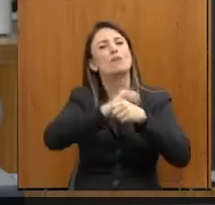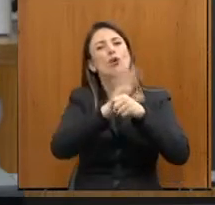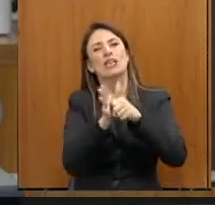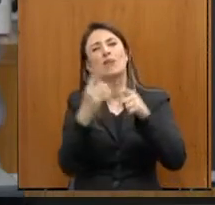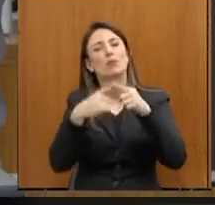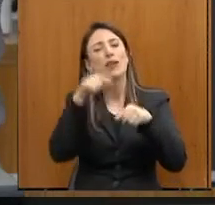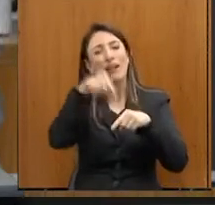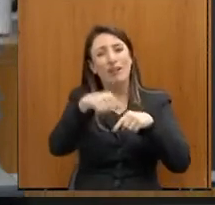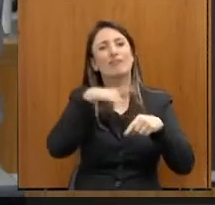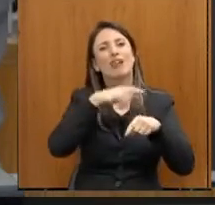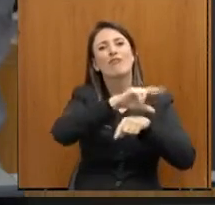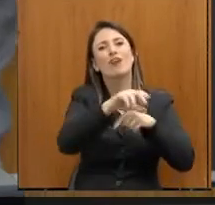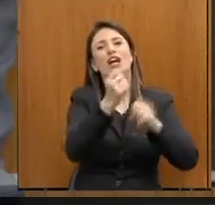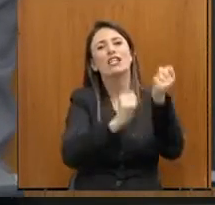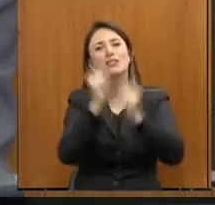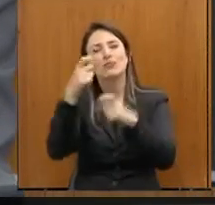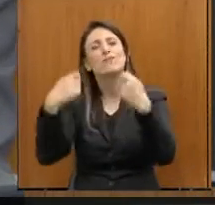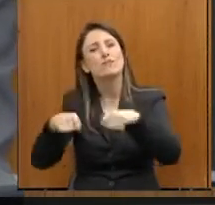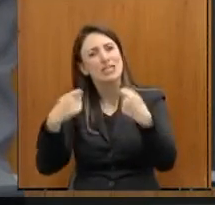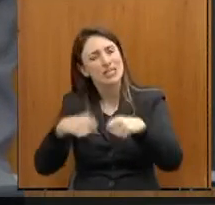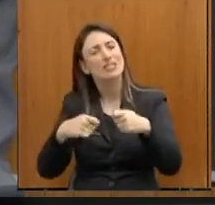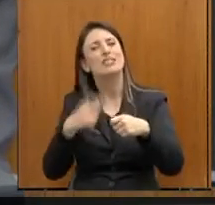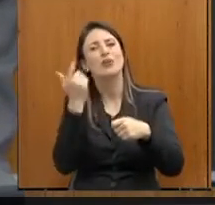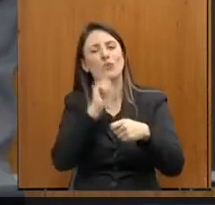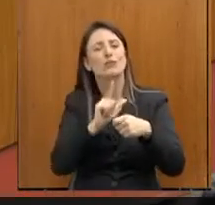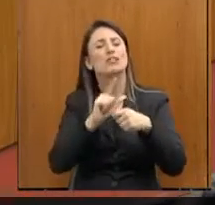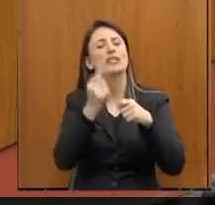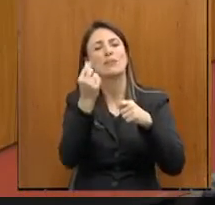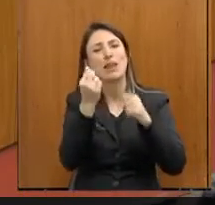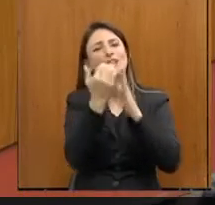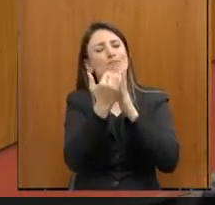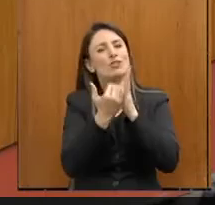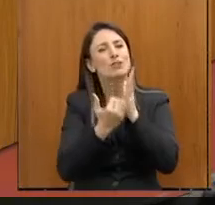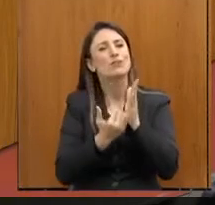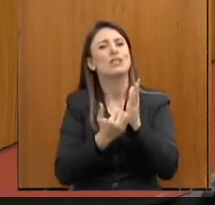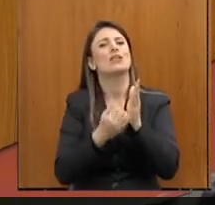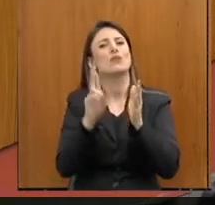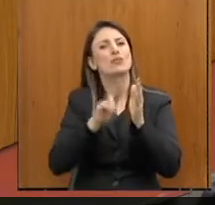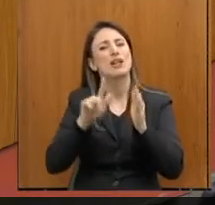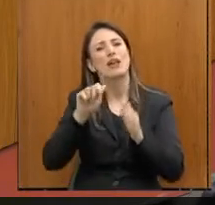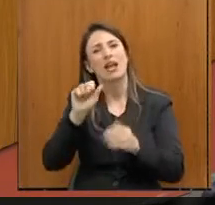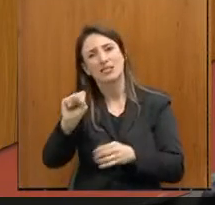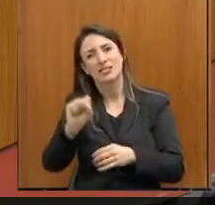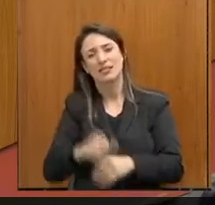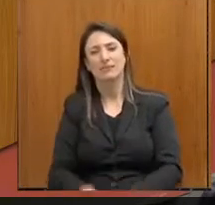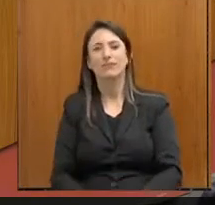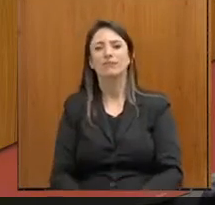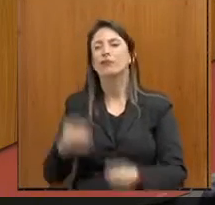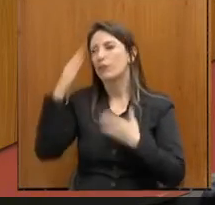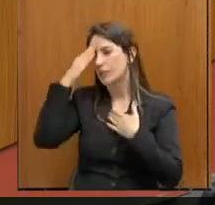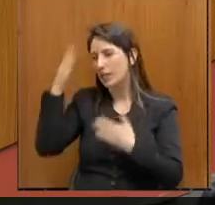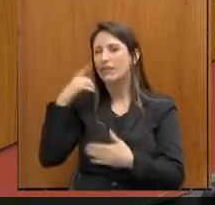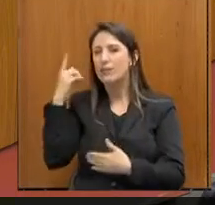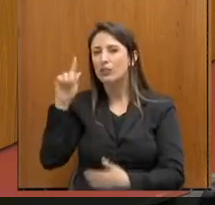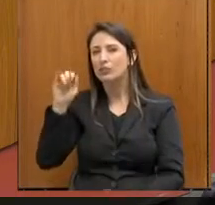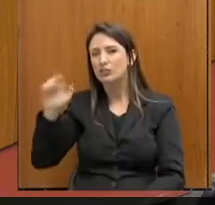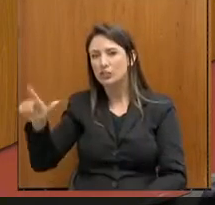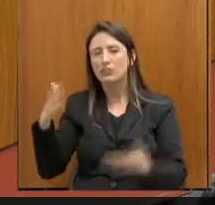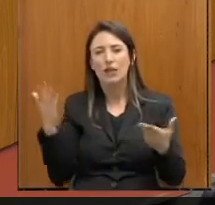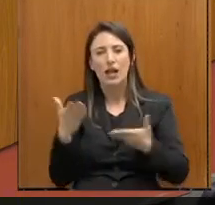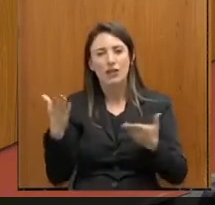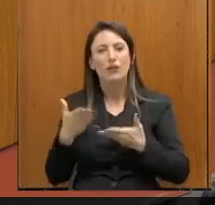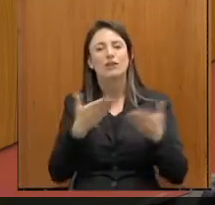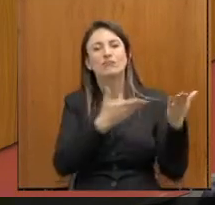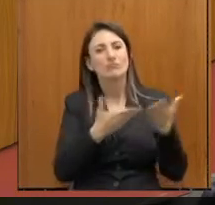né os seus produtos com com gás ar e obrigada pelo elogio passo a palavra senhor' Reynaldo passanezi